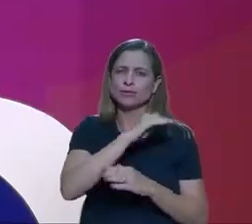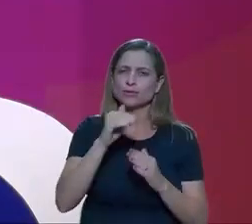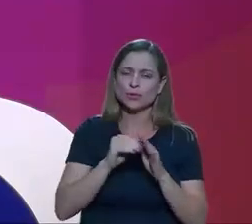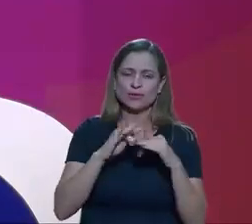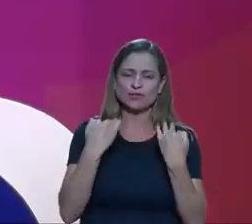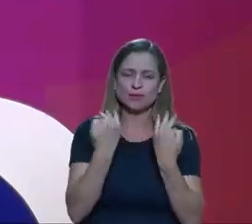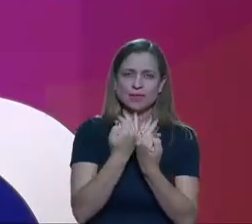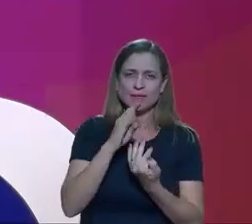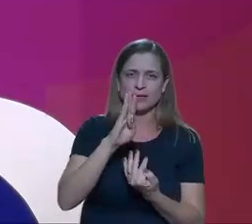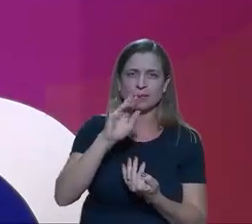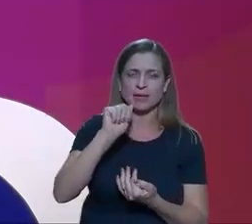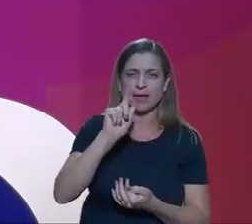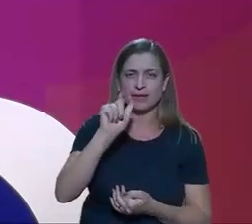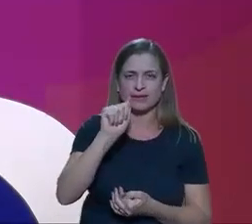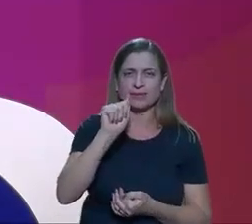Braga.